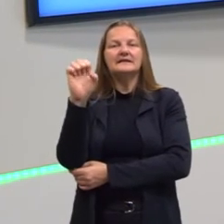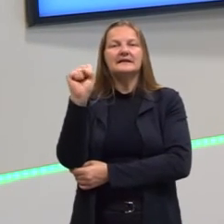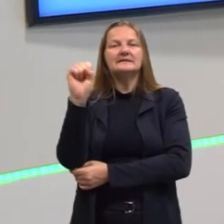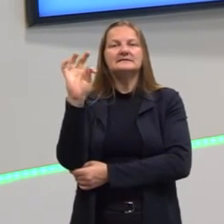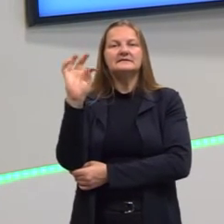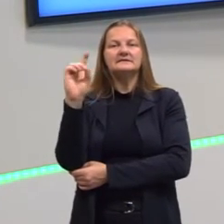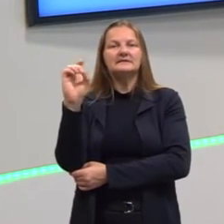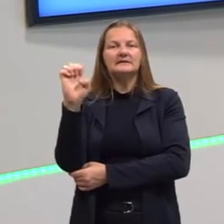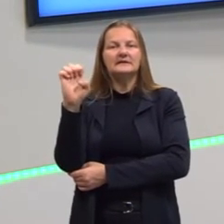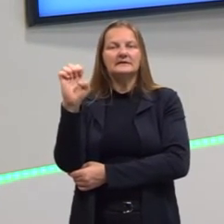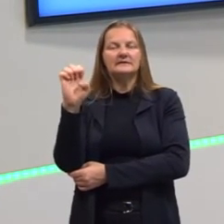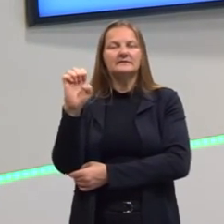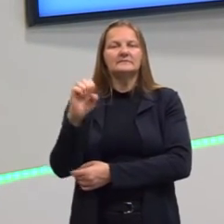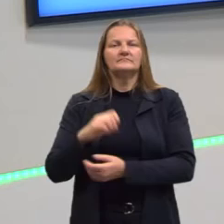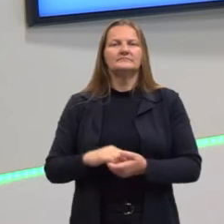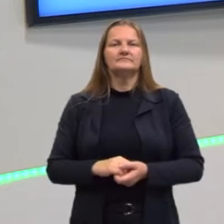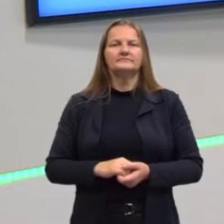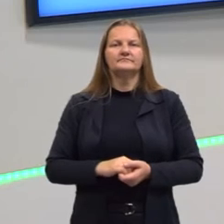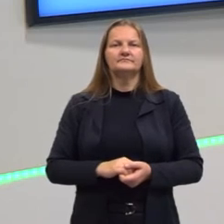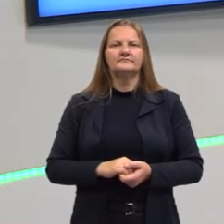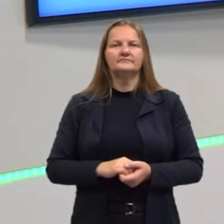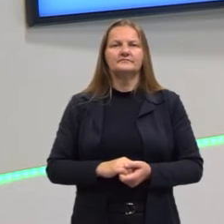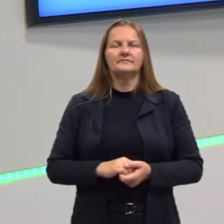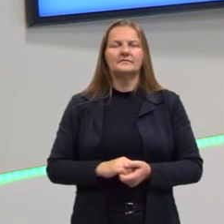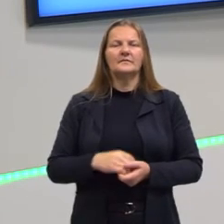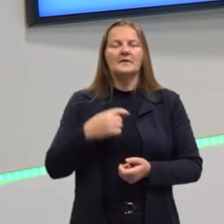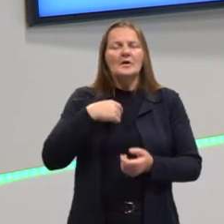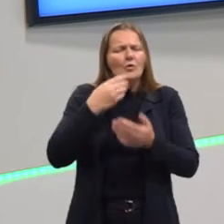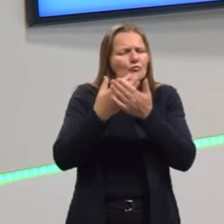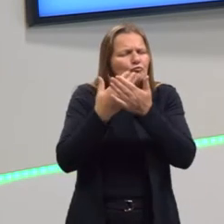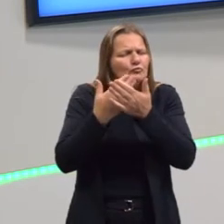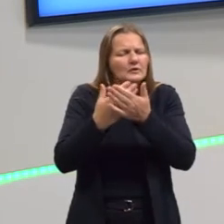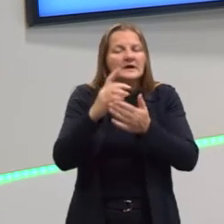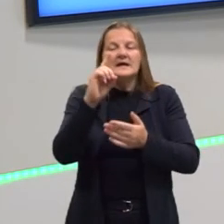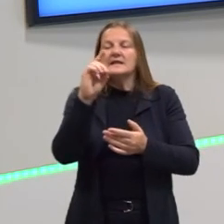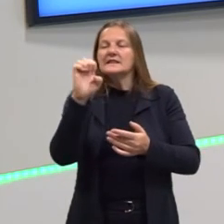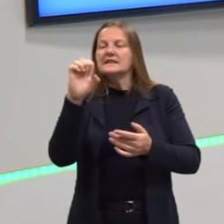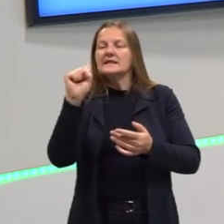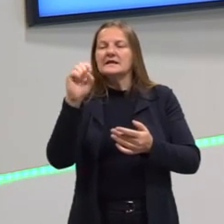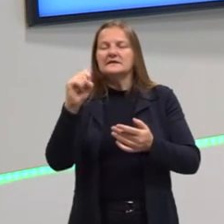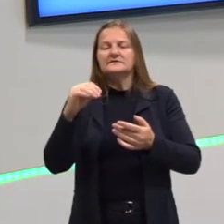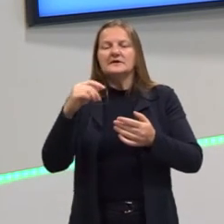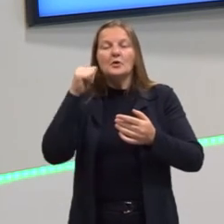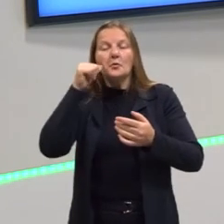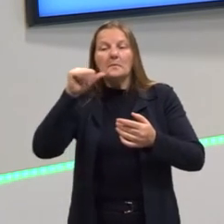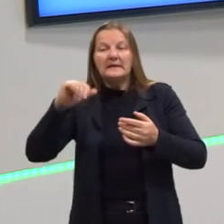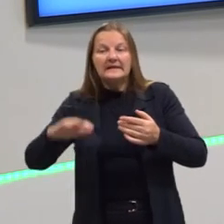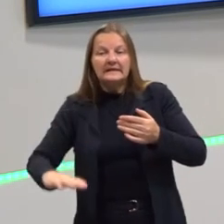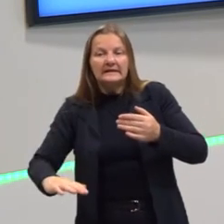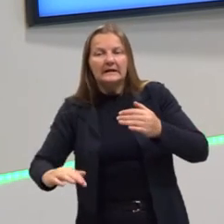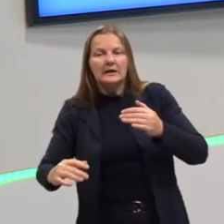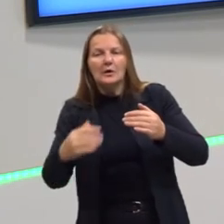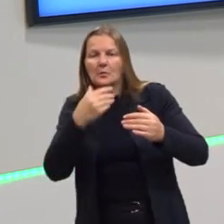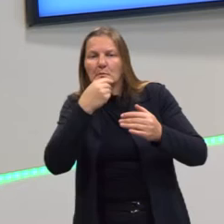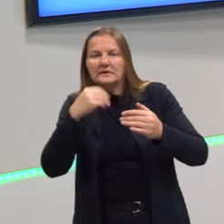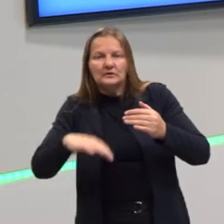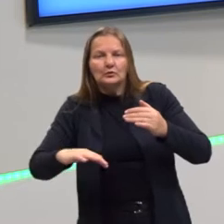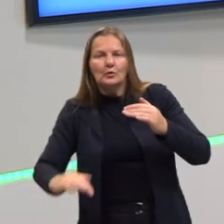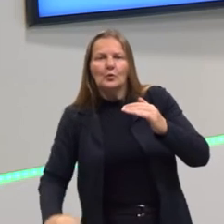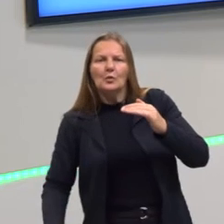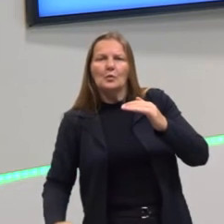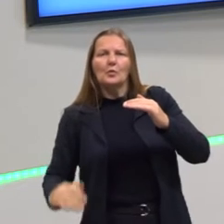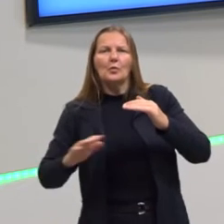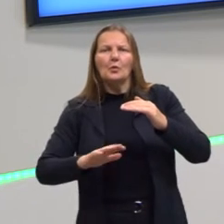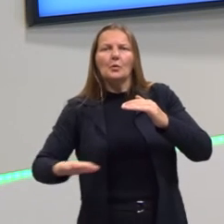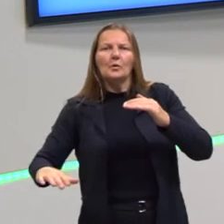English Since I was a child eu venho estudando inglês desde que eu sou uma criança esse é o Disney